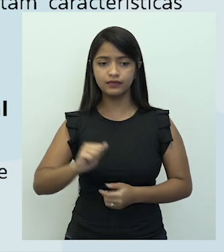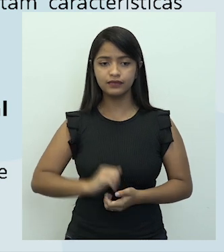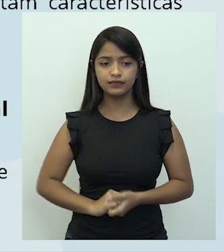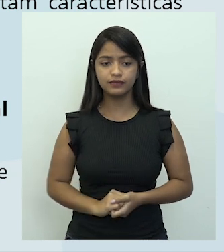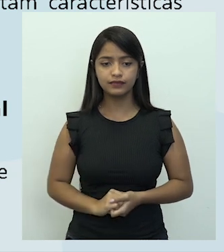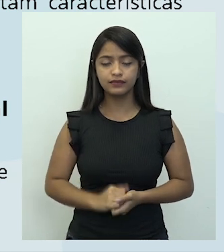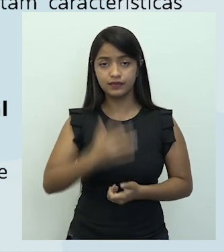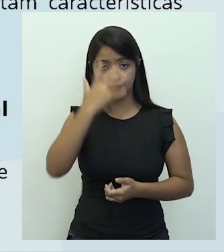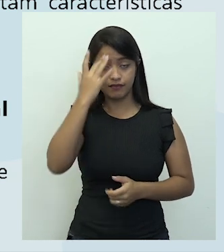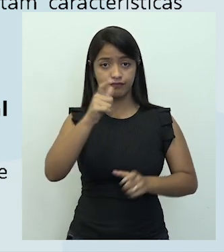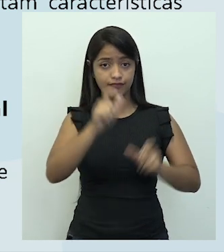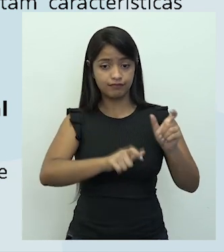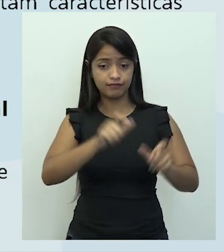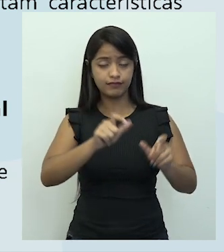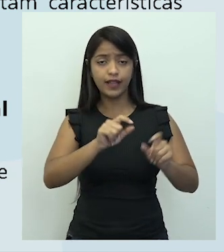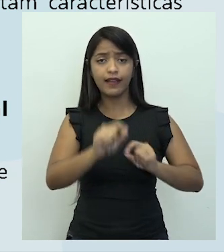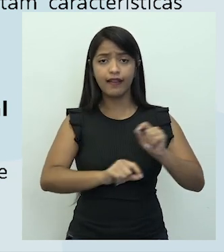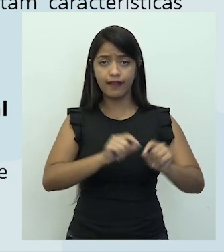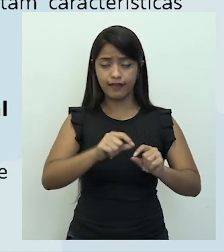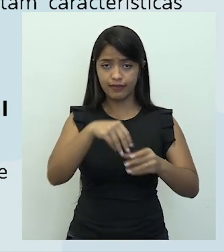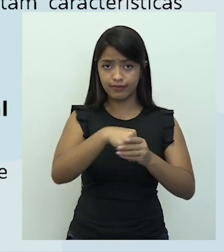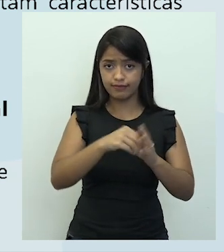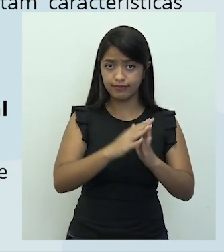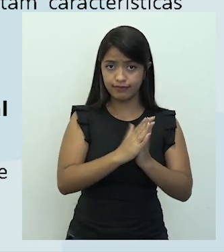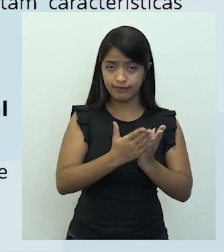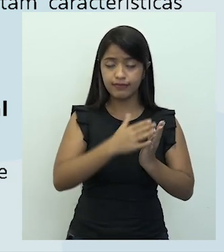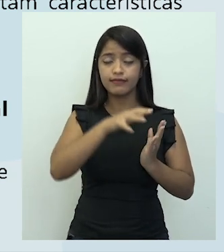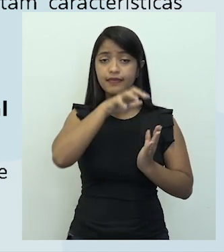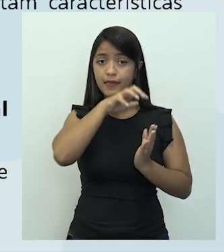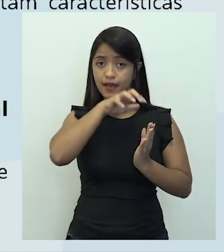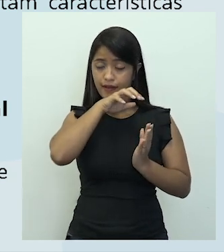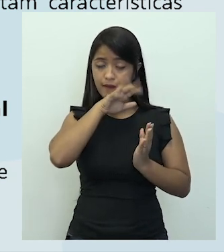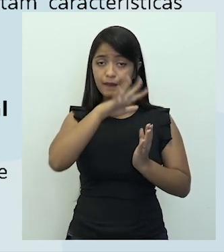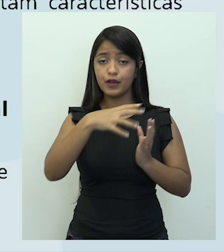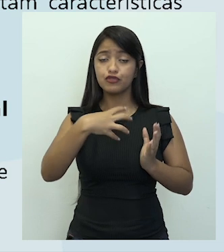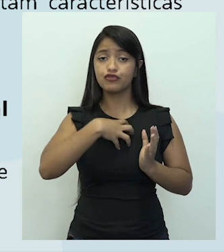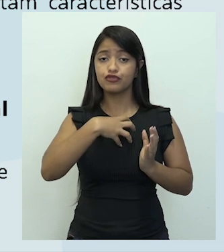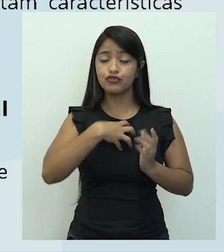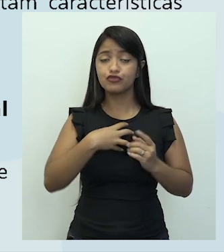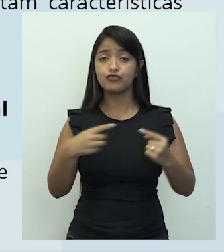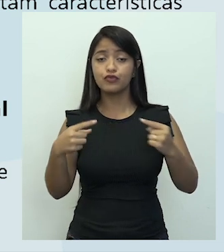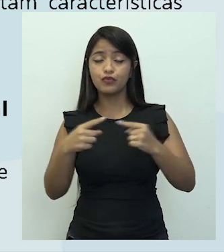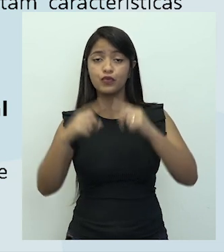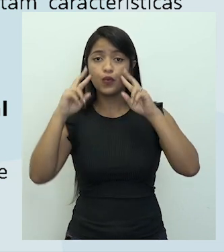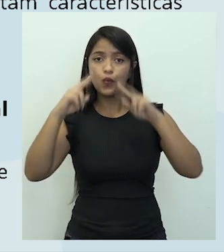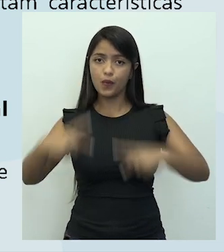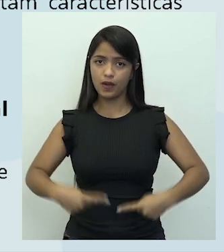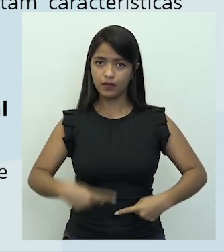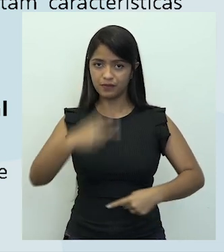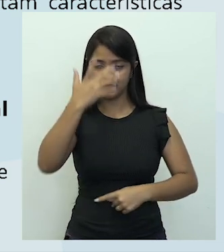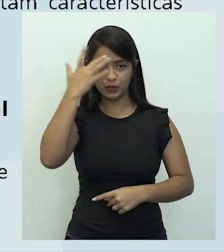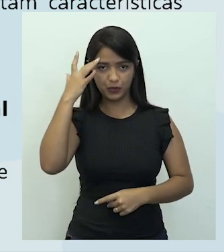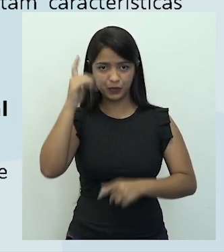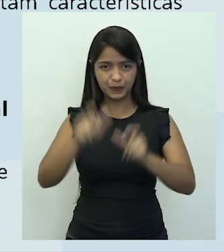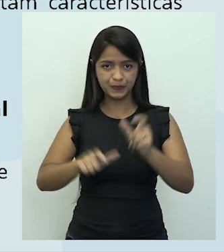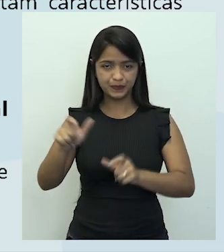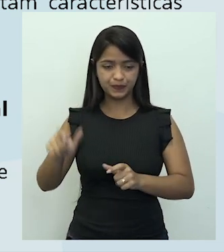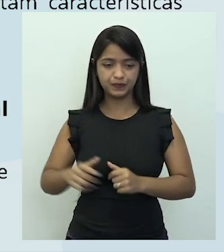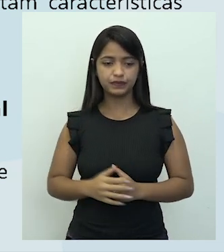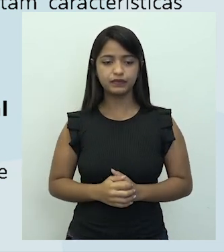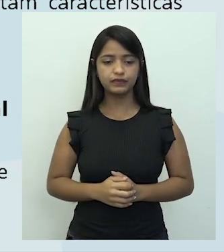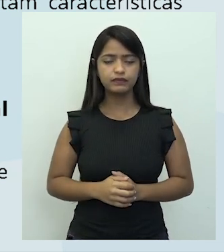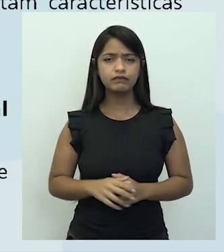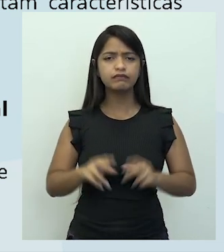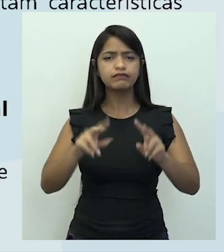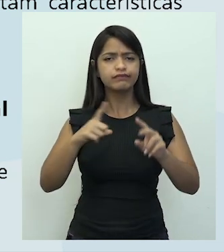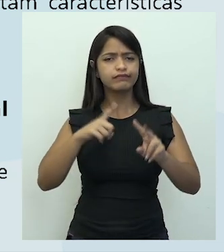personagens geralmente são animais, eles apresentam características humanas, conforme vocês disseram mesmo, certo? Aborda